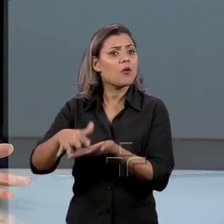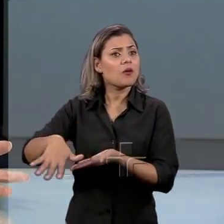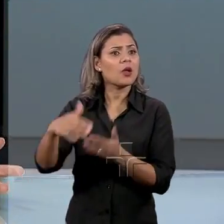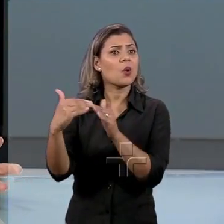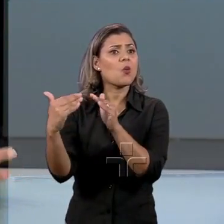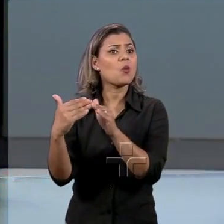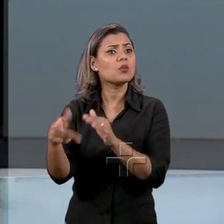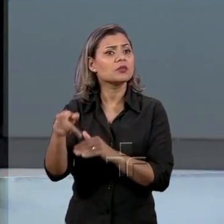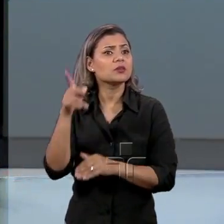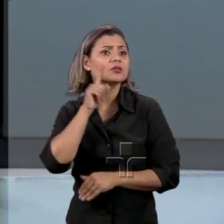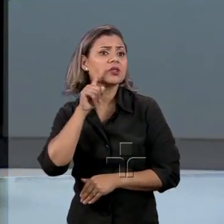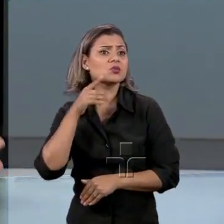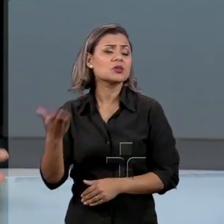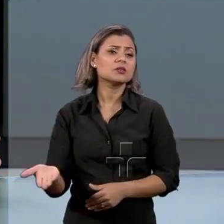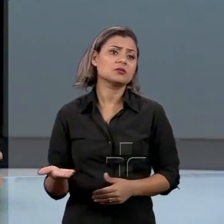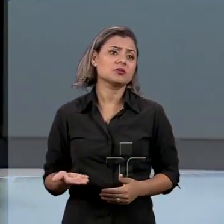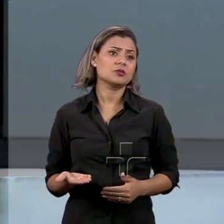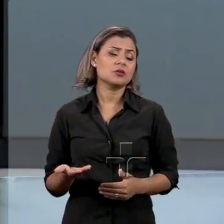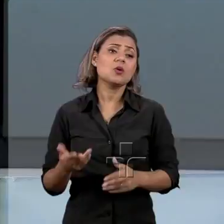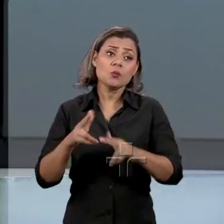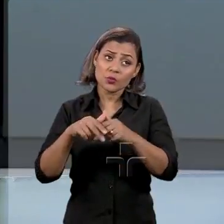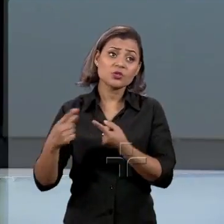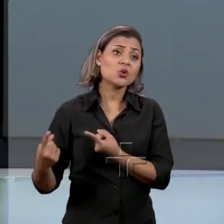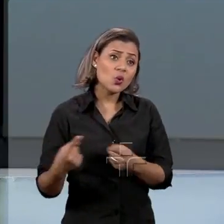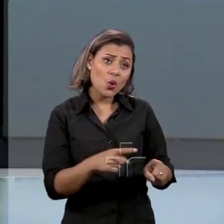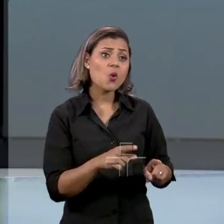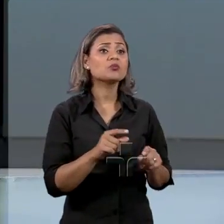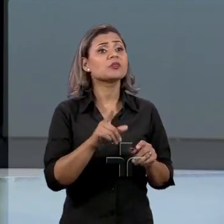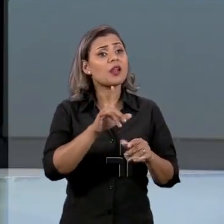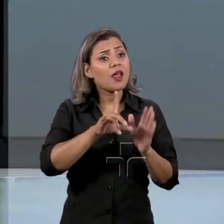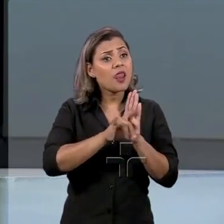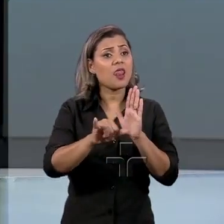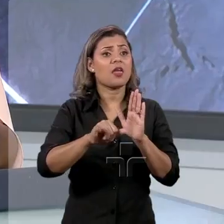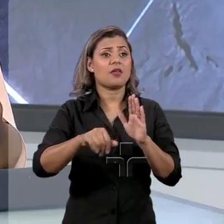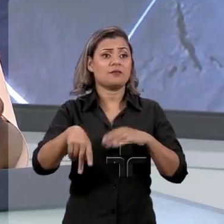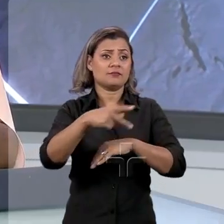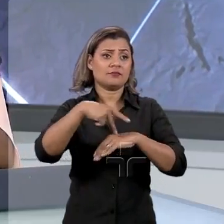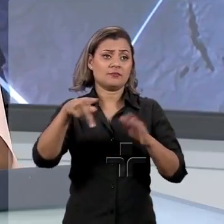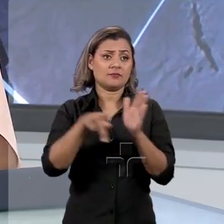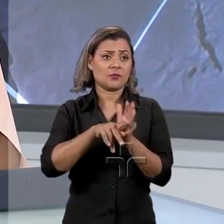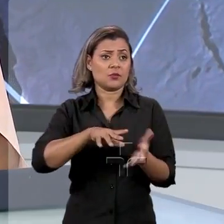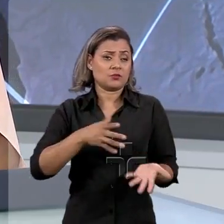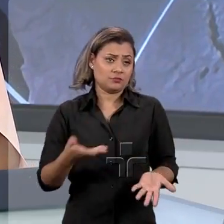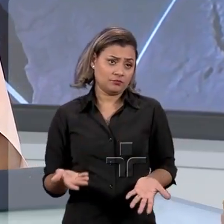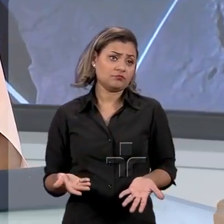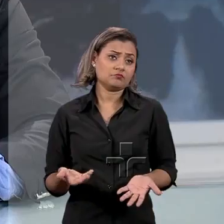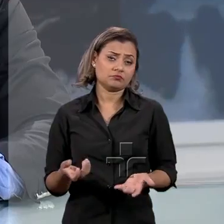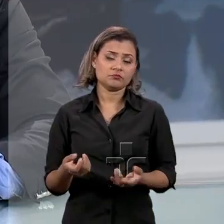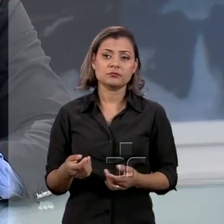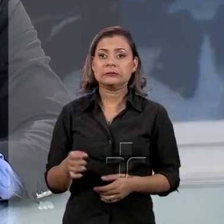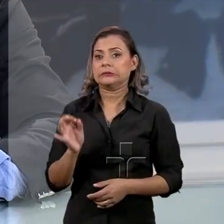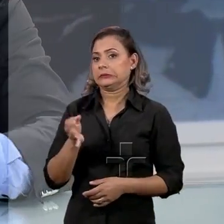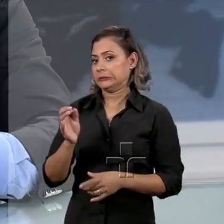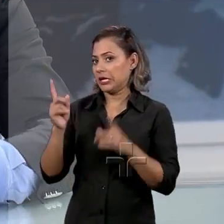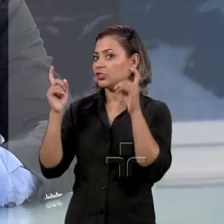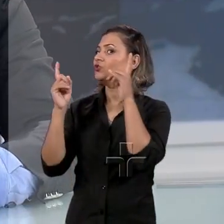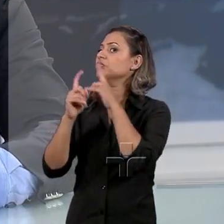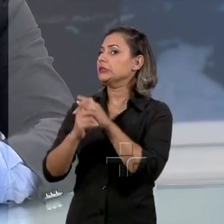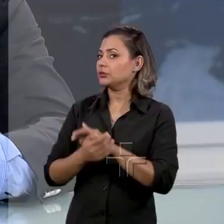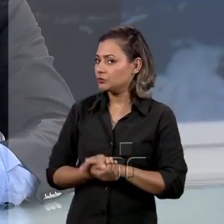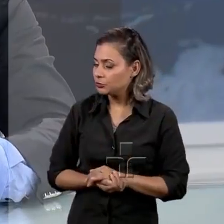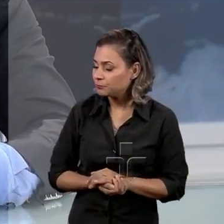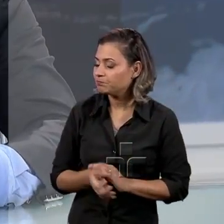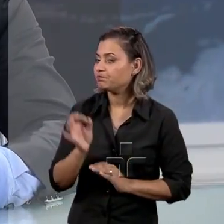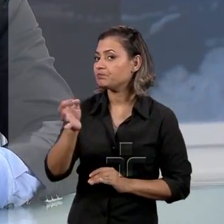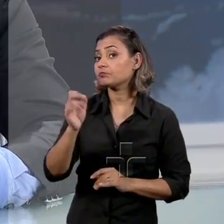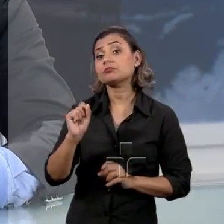se tomar, principalmente contrariamente à lei internacional. É muito complexo, né? É muito complexo. E aí, seguramente,